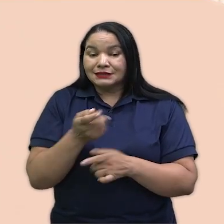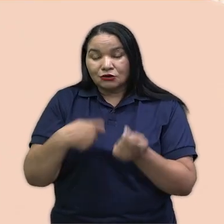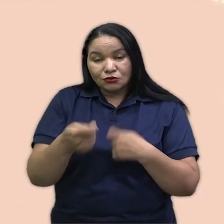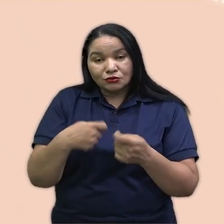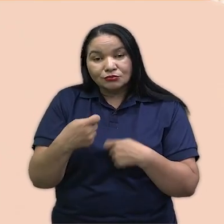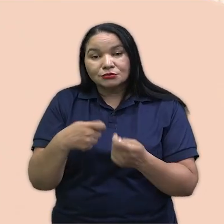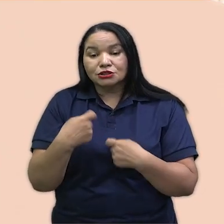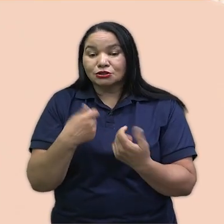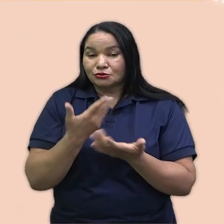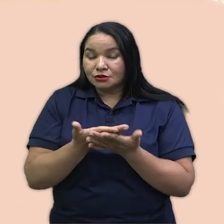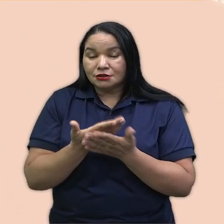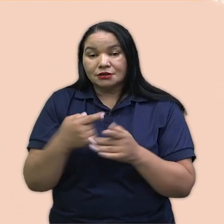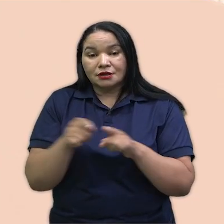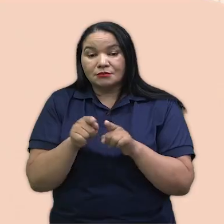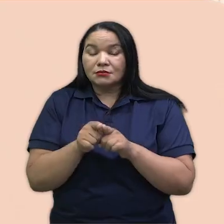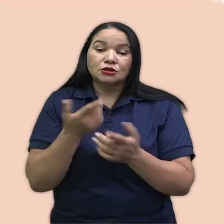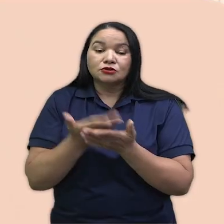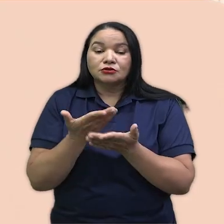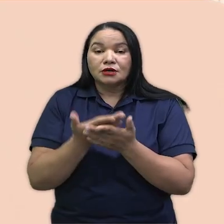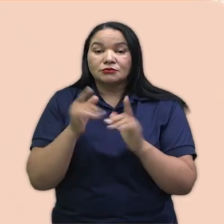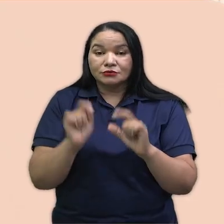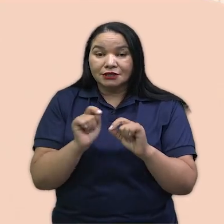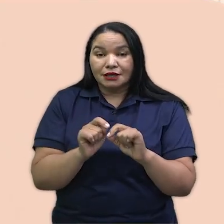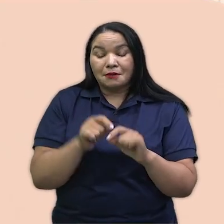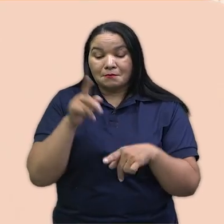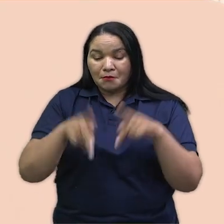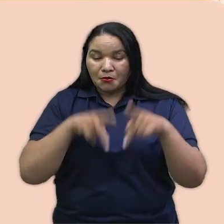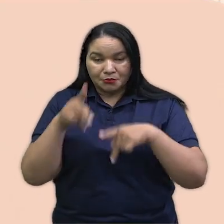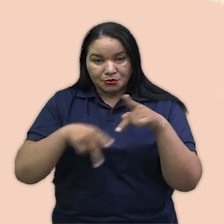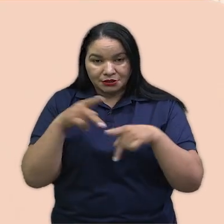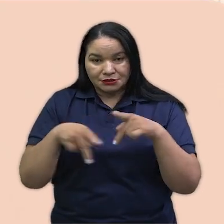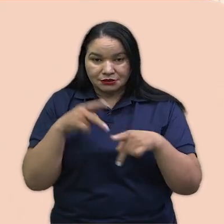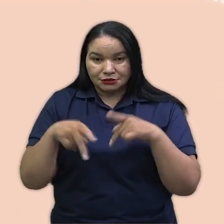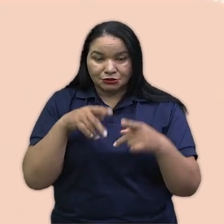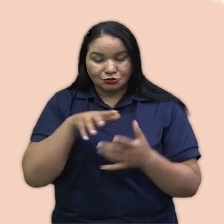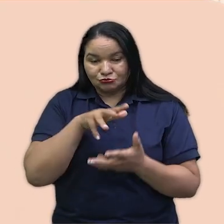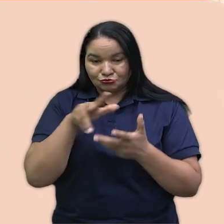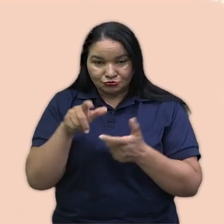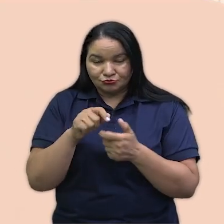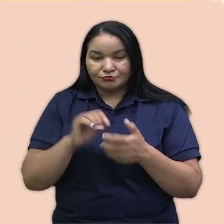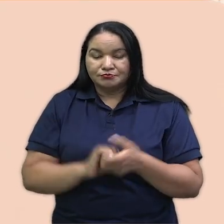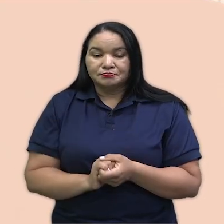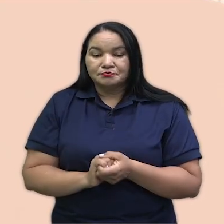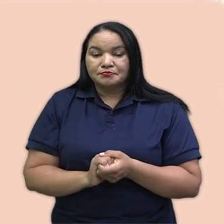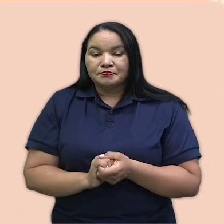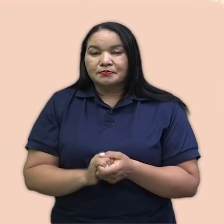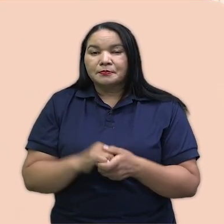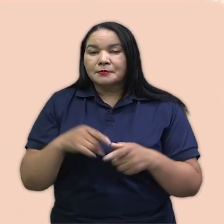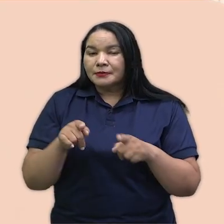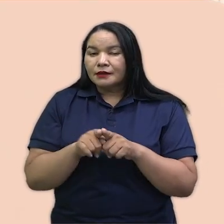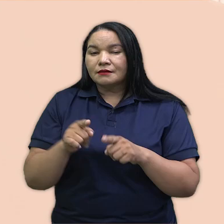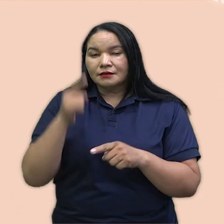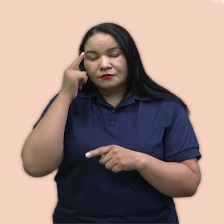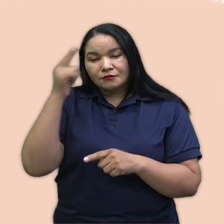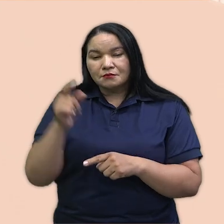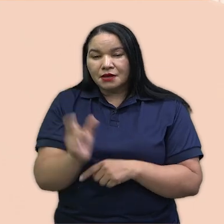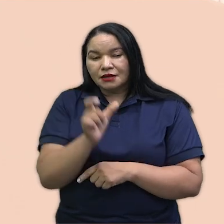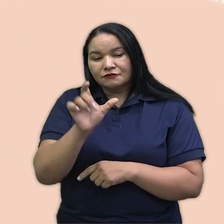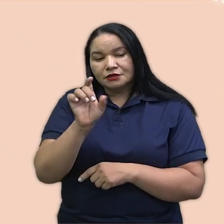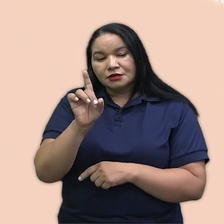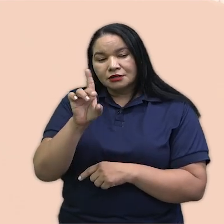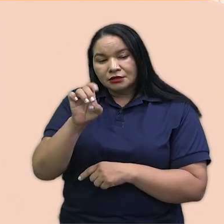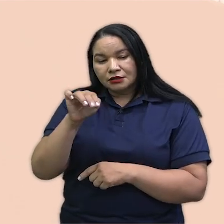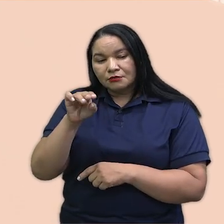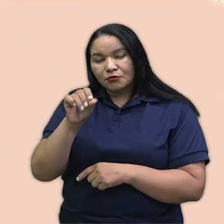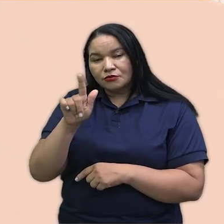também estudamos sobre a parte da demografia, população. Falou em demografia, lembrem de